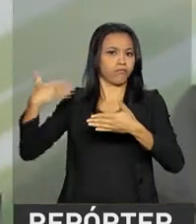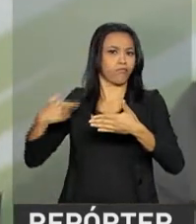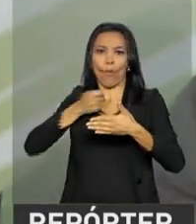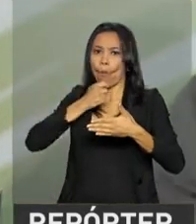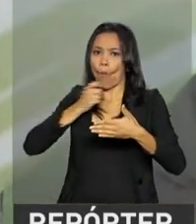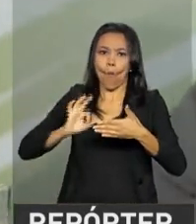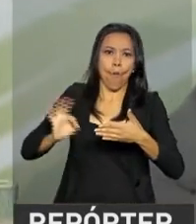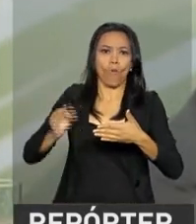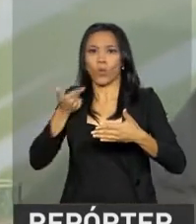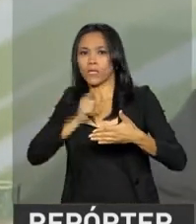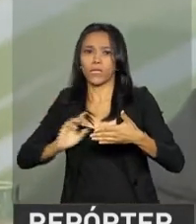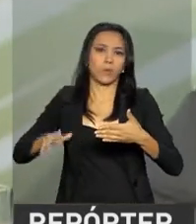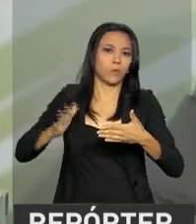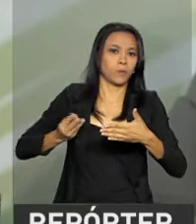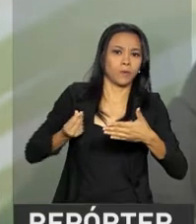extremamente comprimidas,